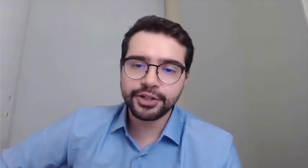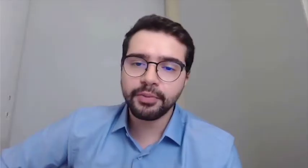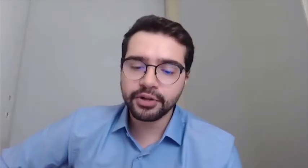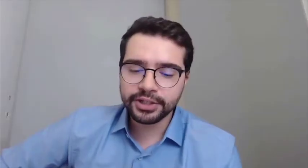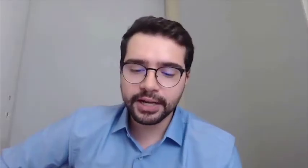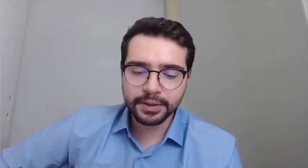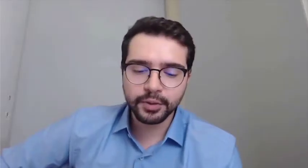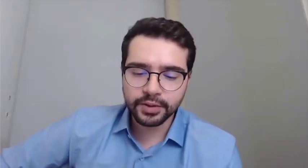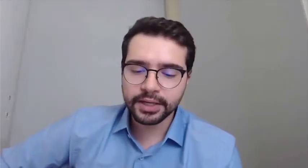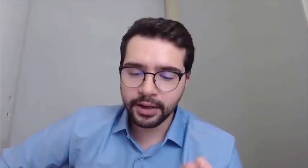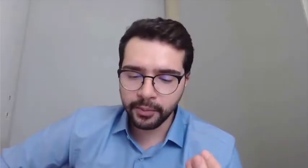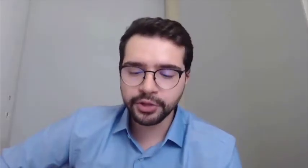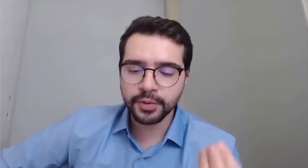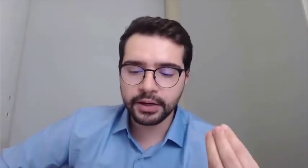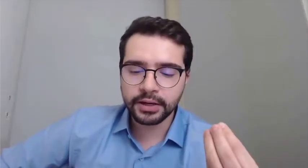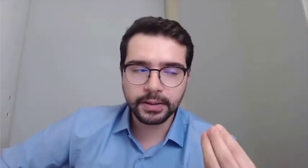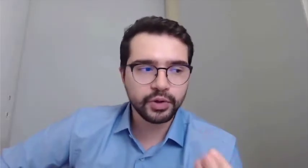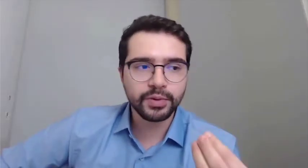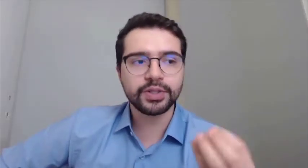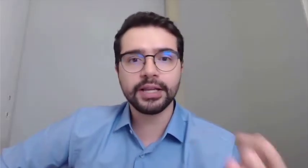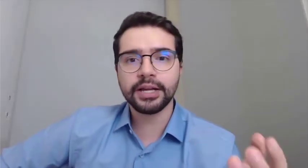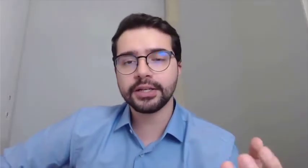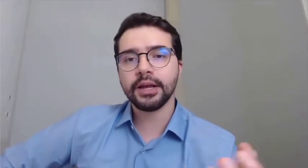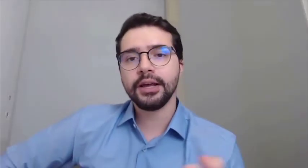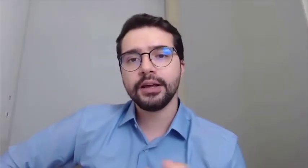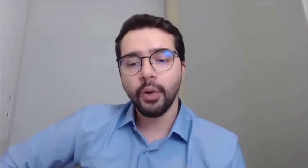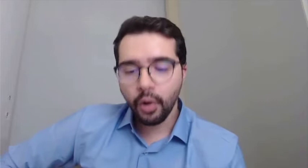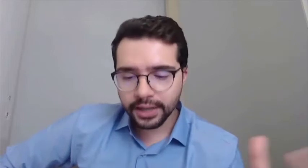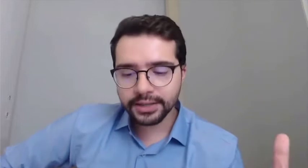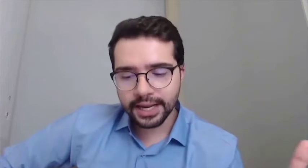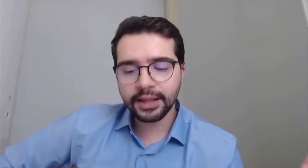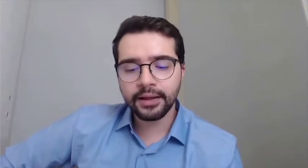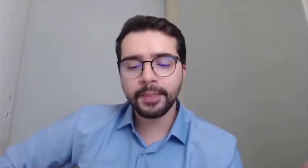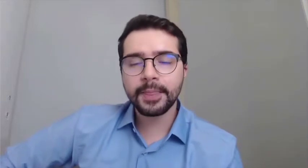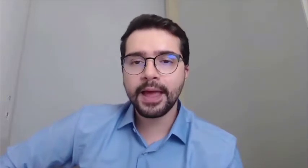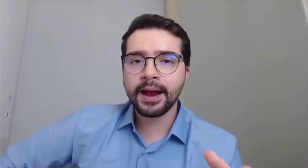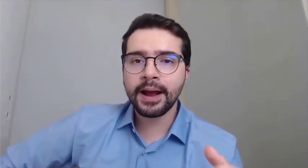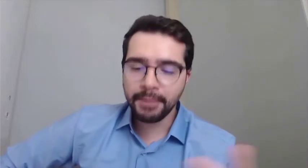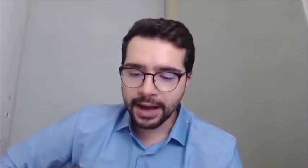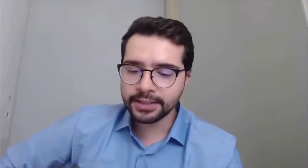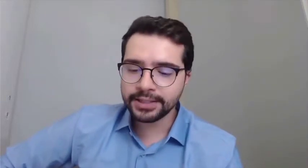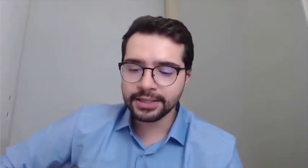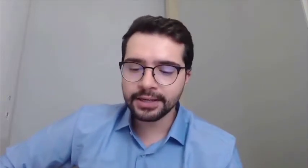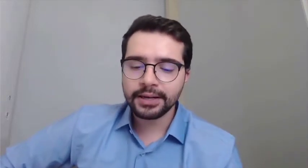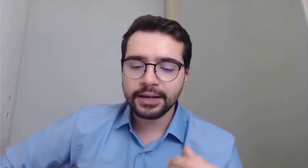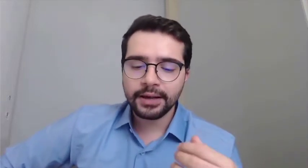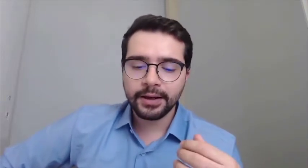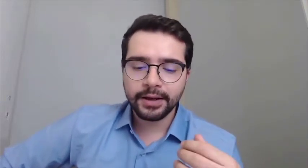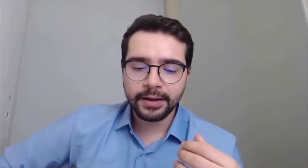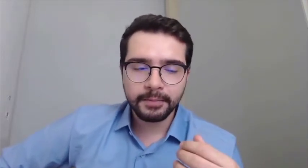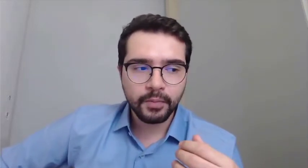mensagem que a gente pode deixar aqui para as pessoas é que realmente só uma sociedade organizada é capaz de